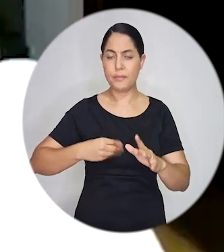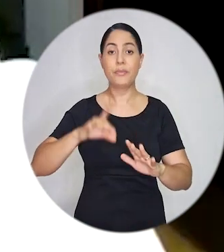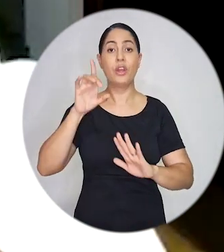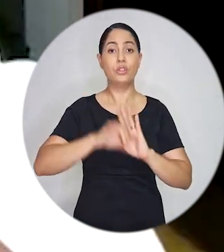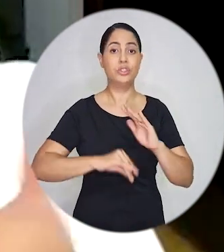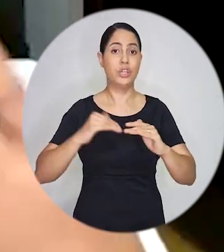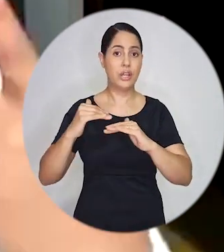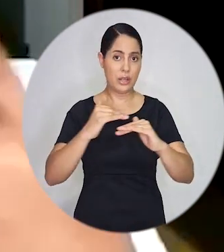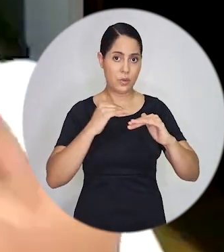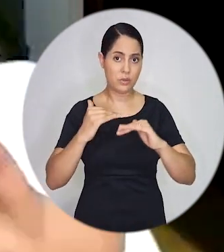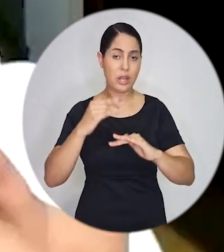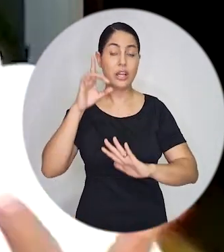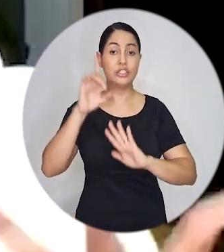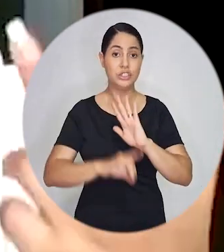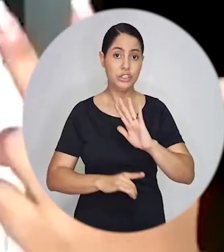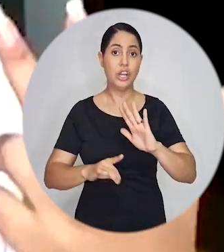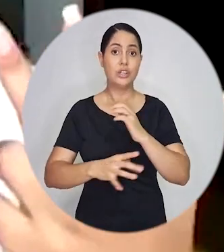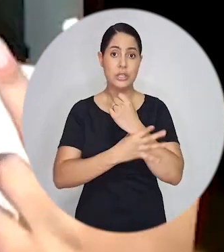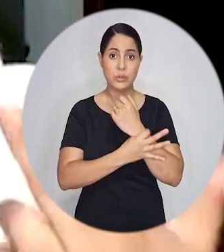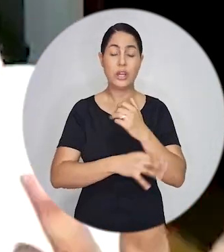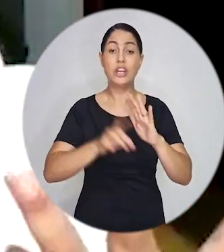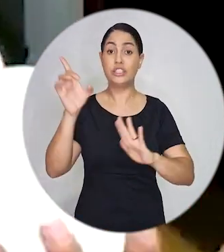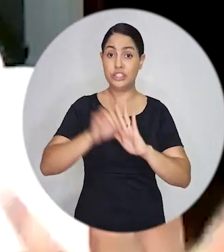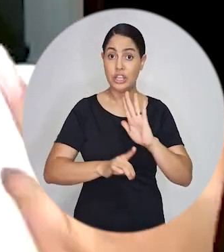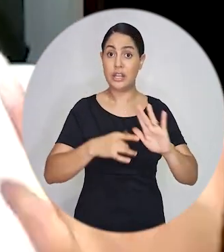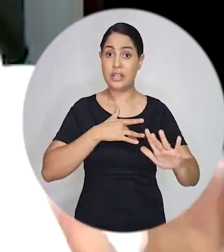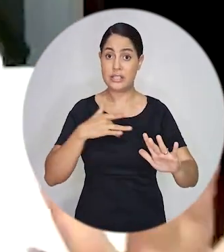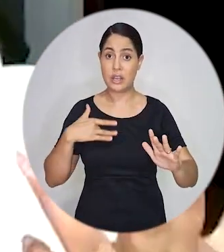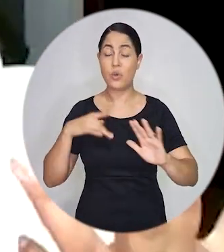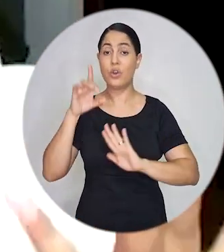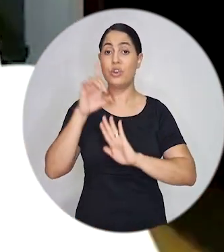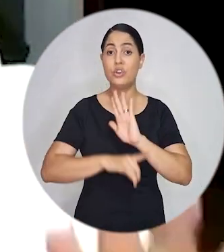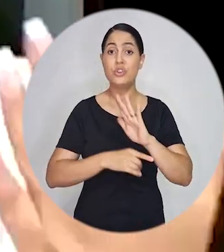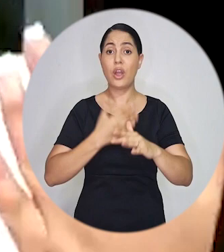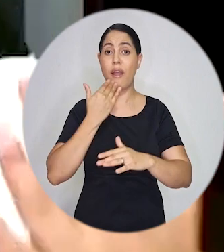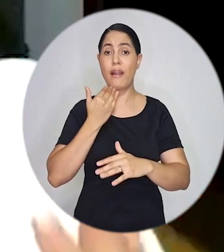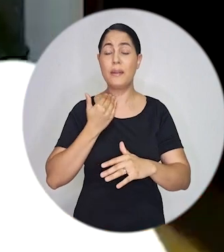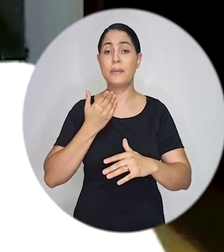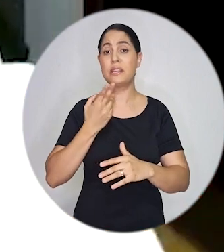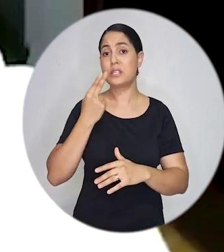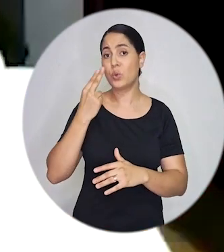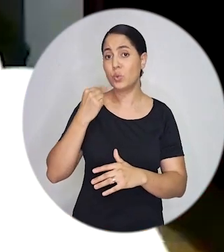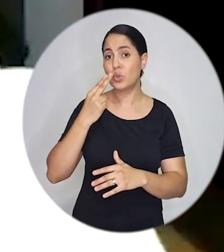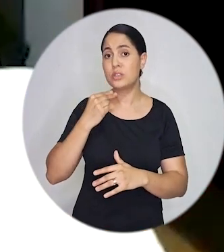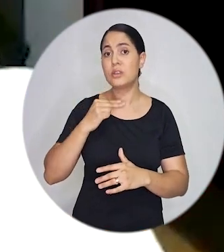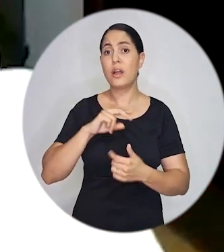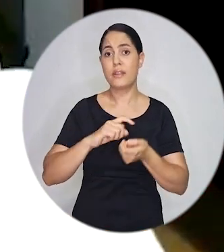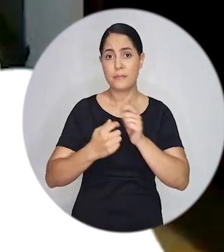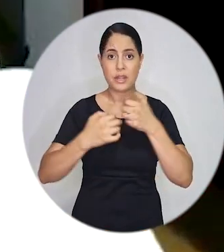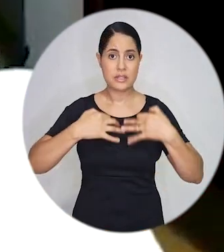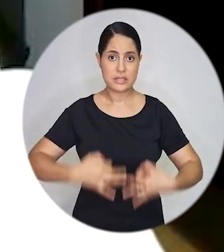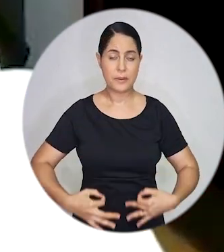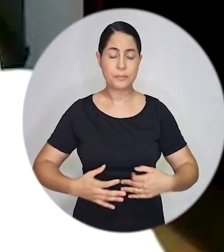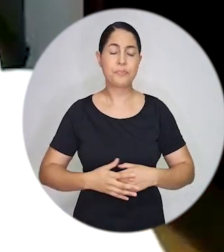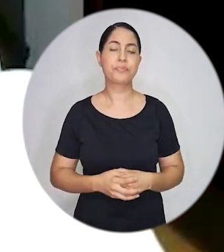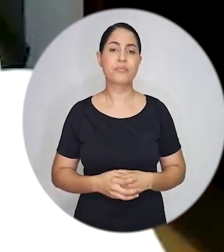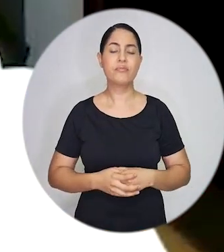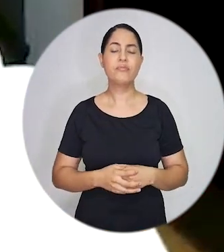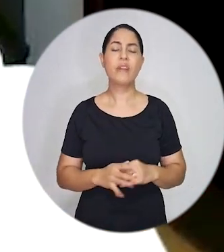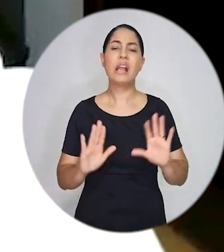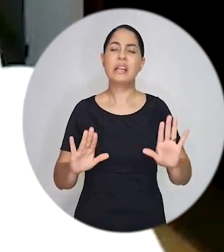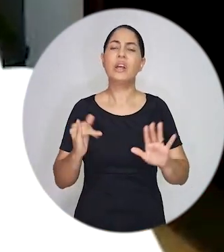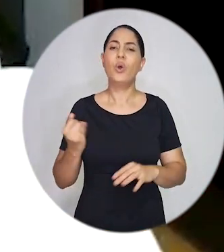à vida, à igualdade, à segurança, à saúde e à alimentação humana nutricional e